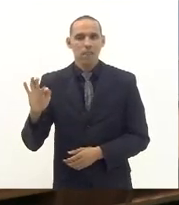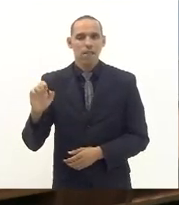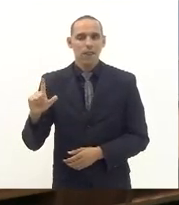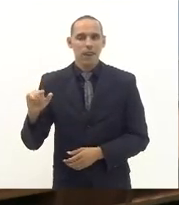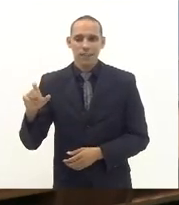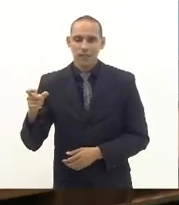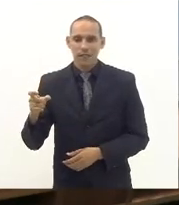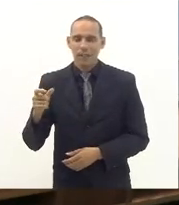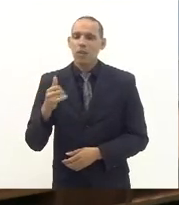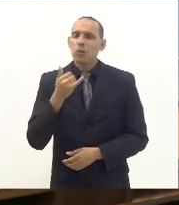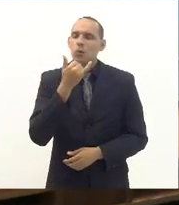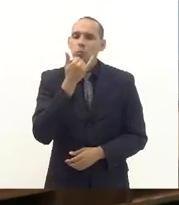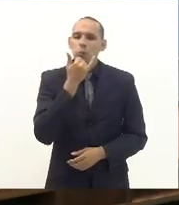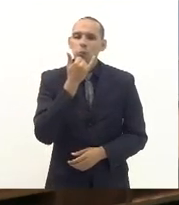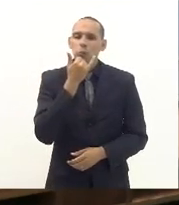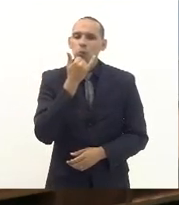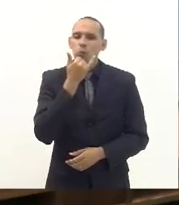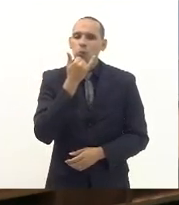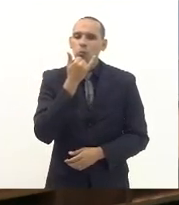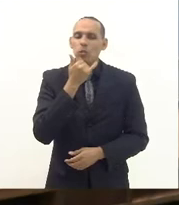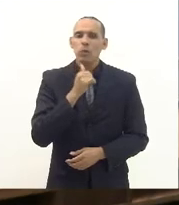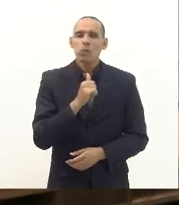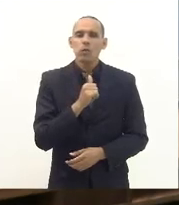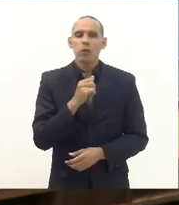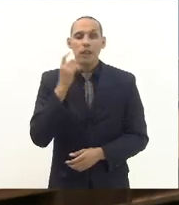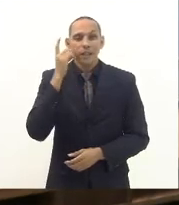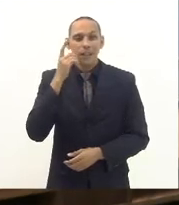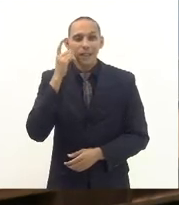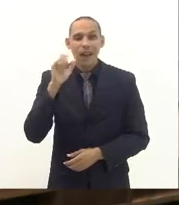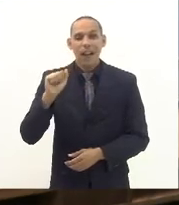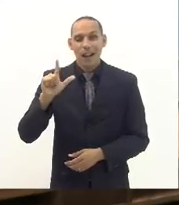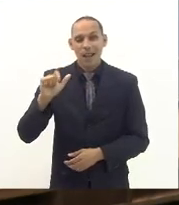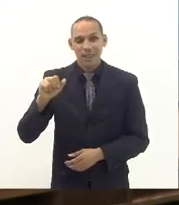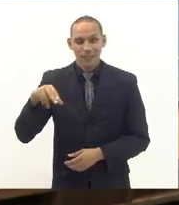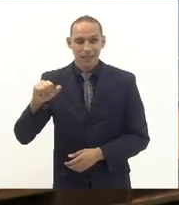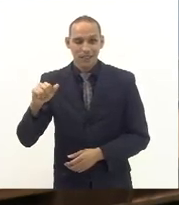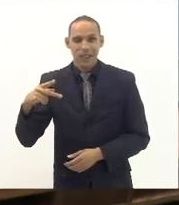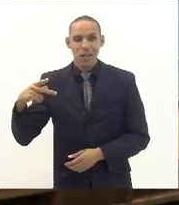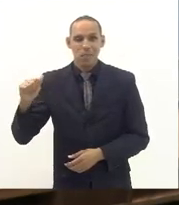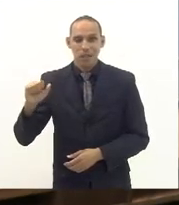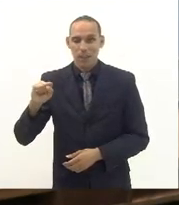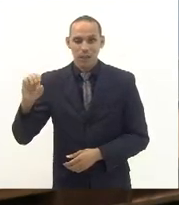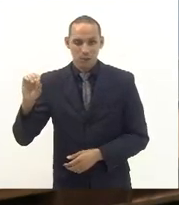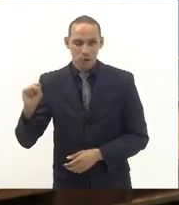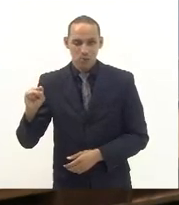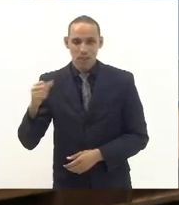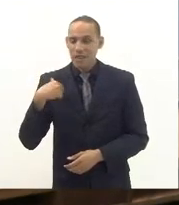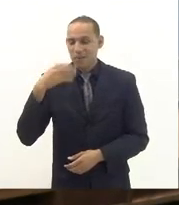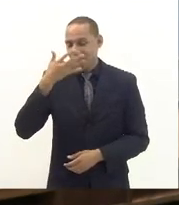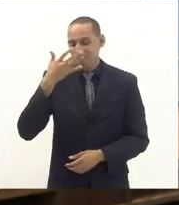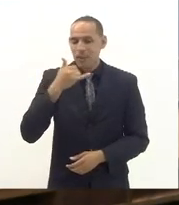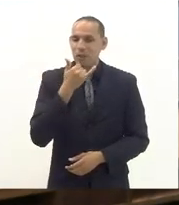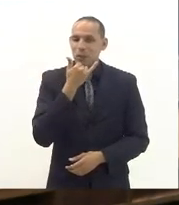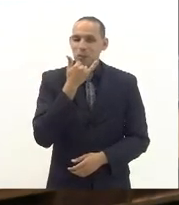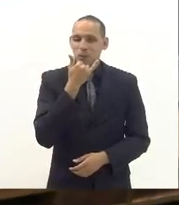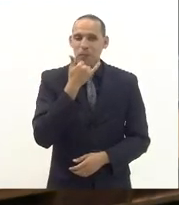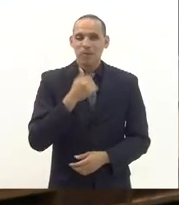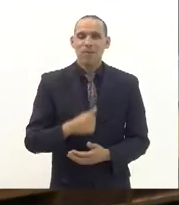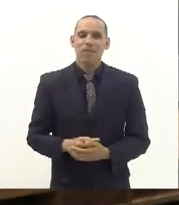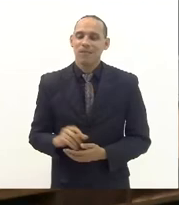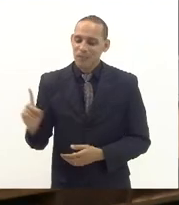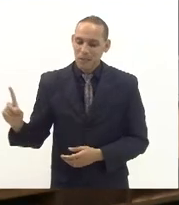perdão e ao Deputado Alana passos que estava aqui eu não vivo é time